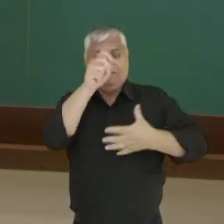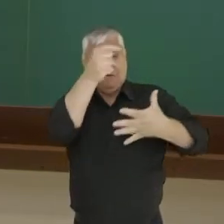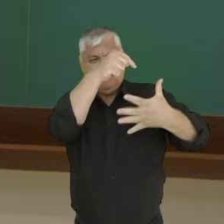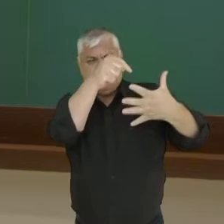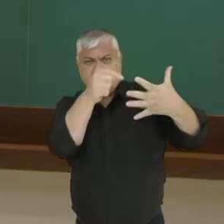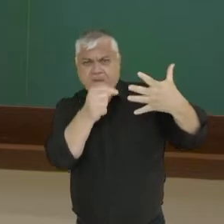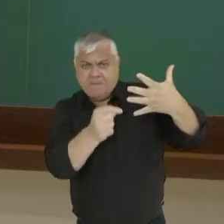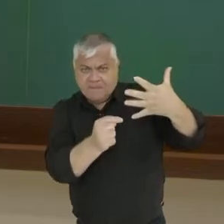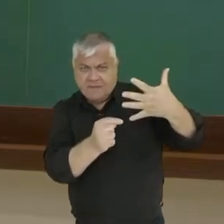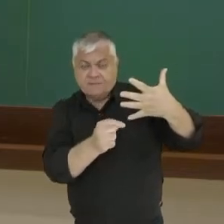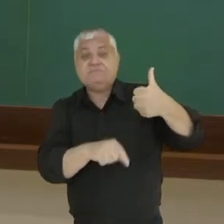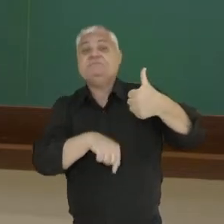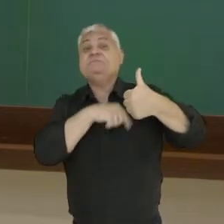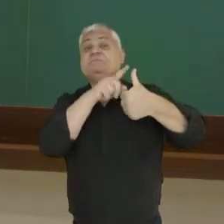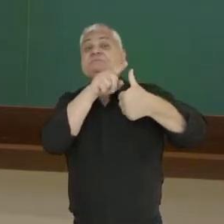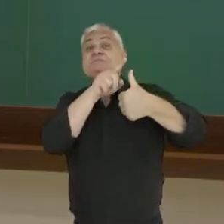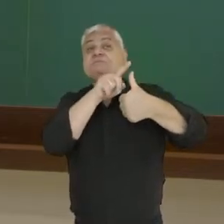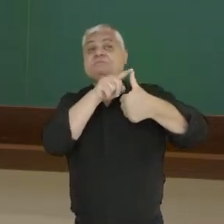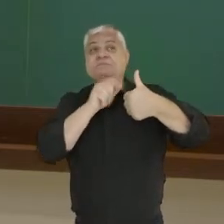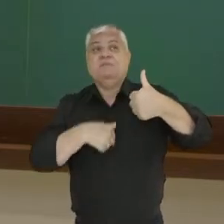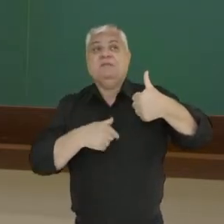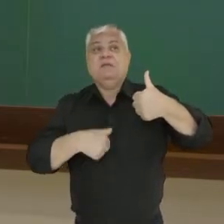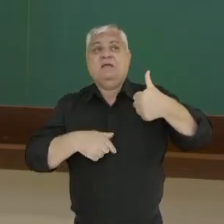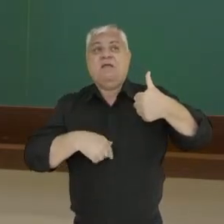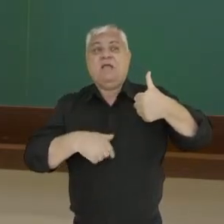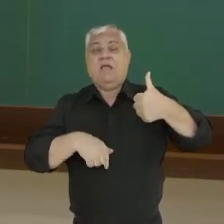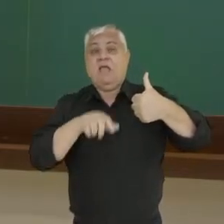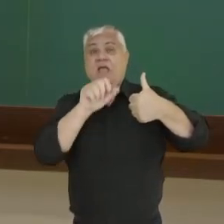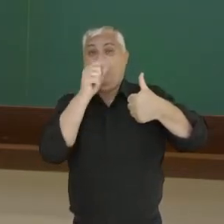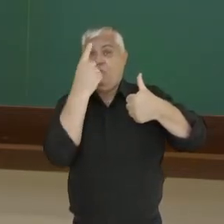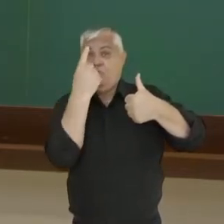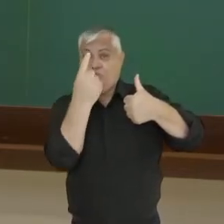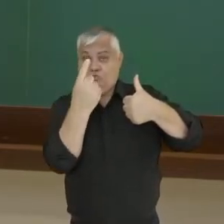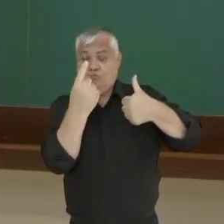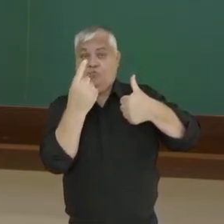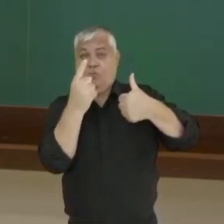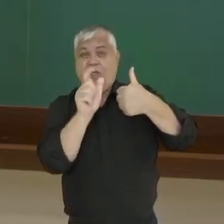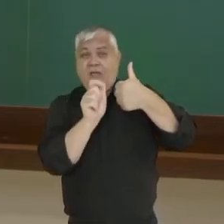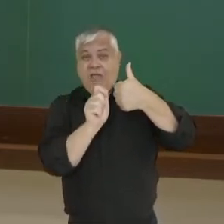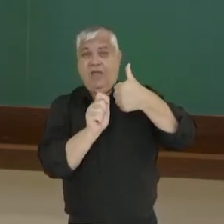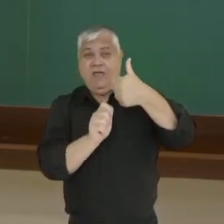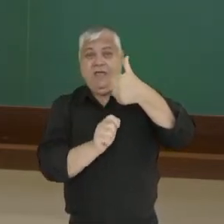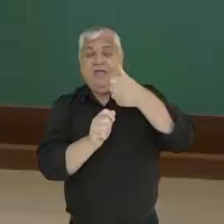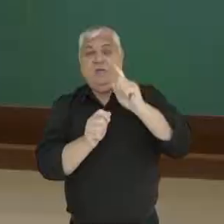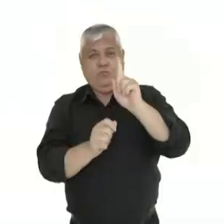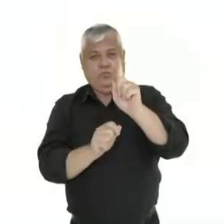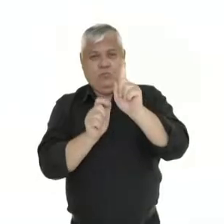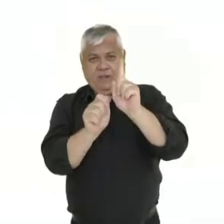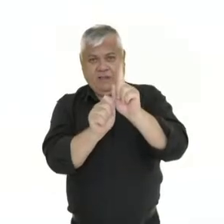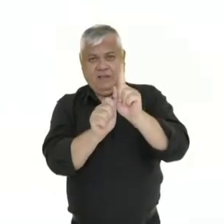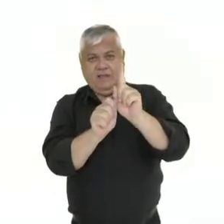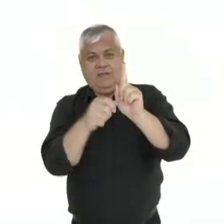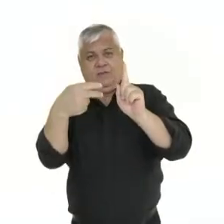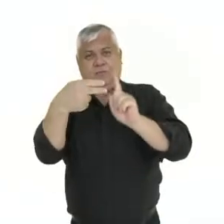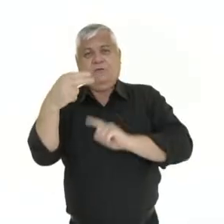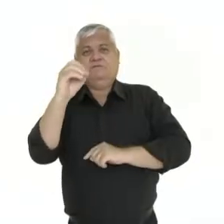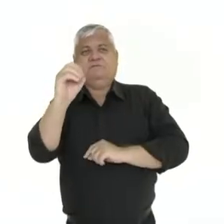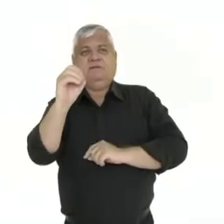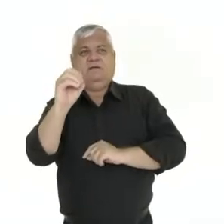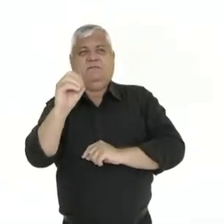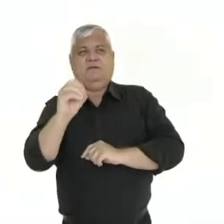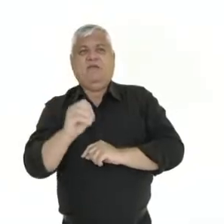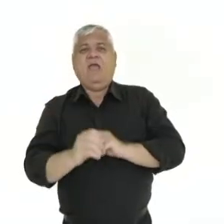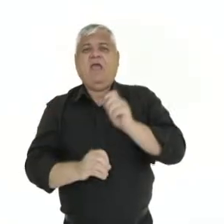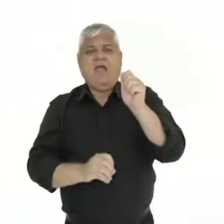deles. Primeiro, logaritmo de 1 na base a é igual a zero. Por quê? Porque a elevado